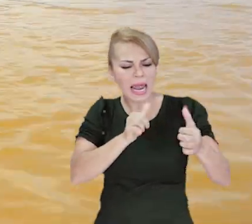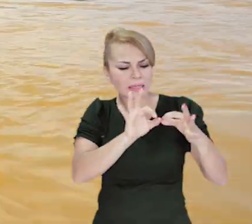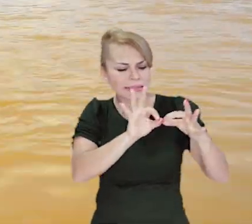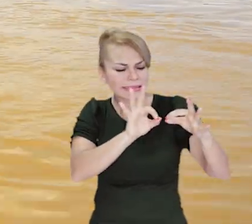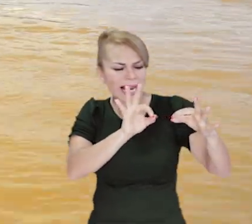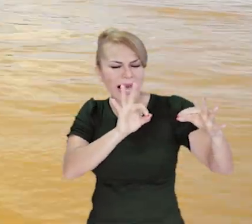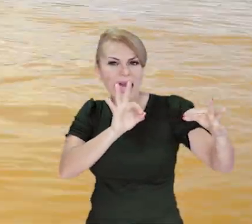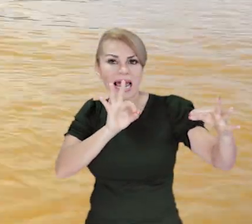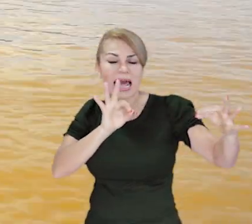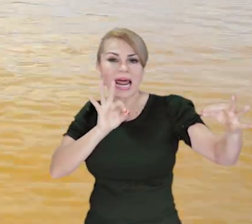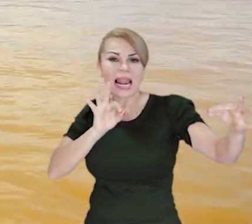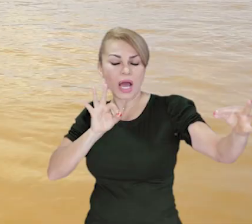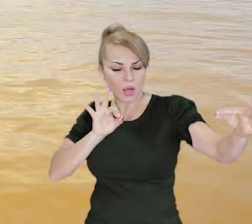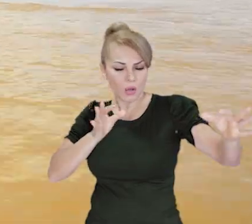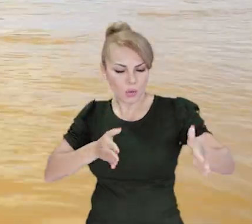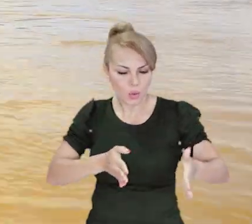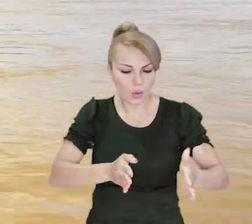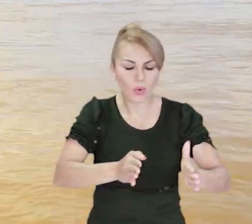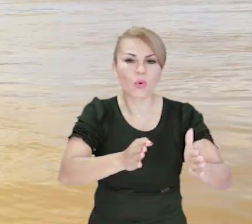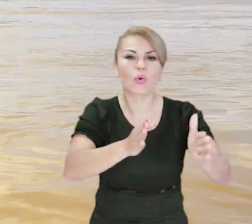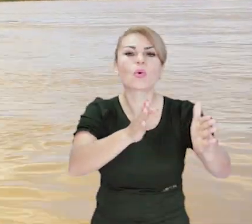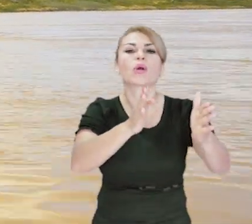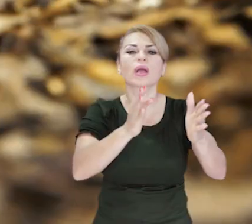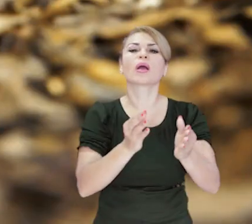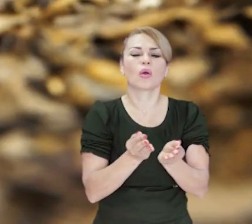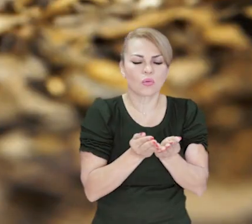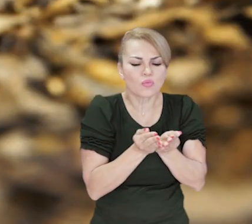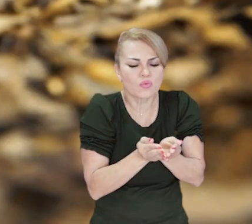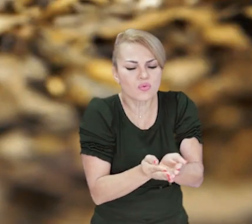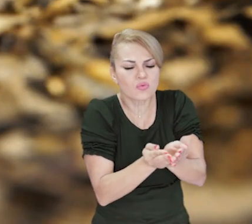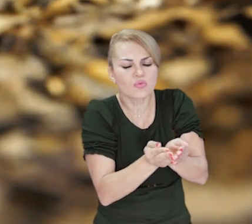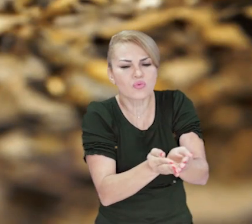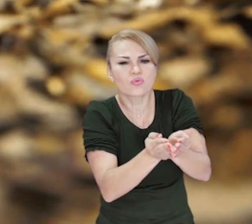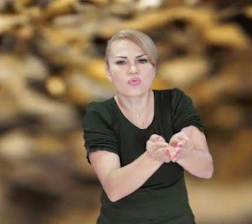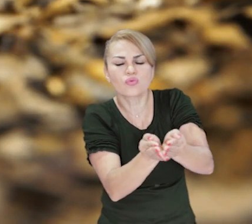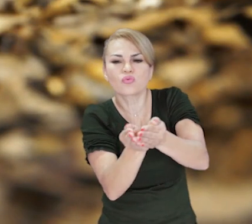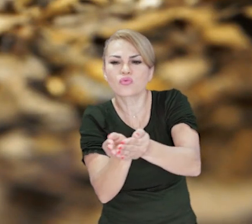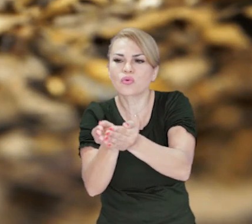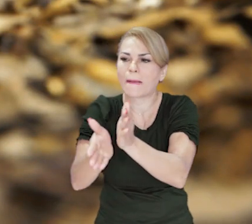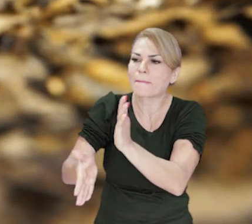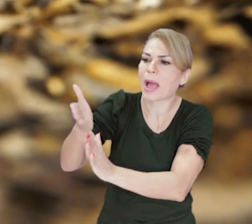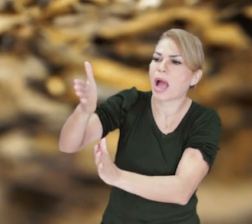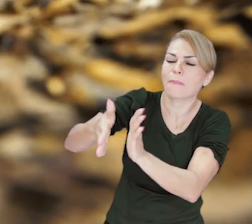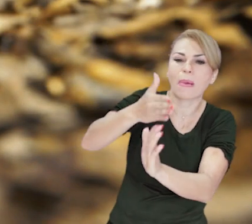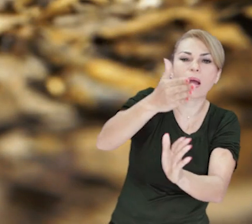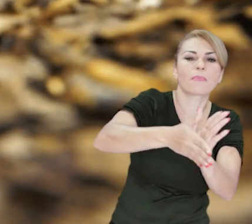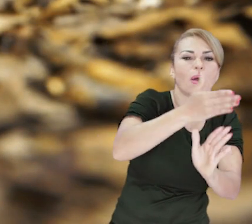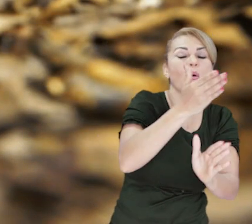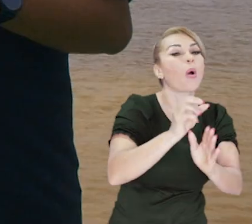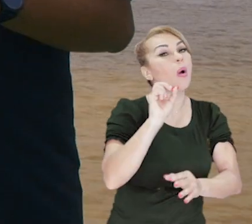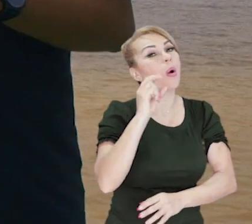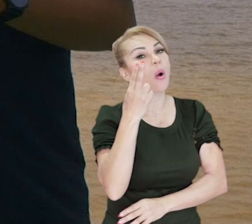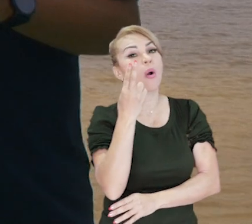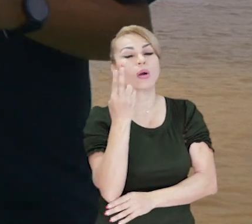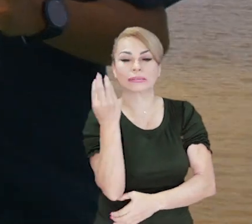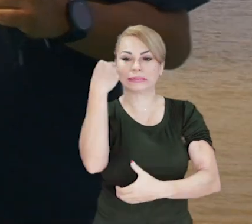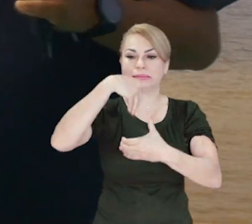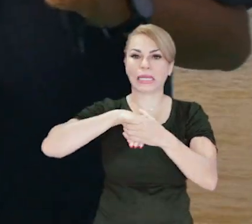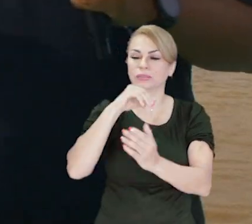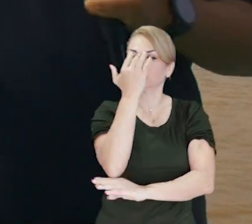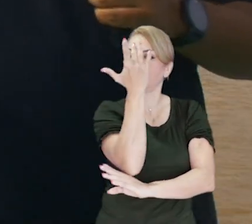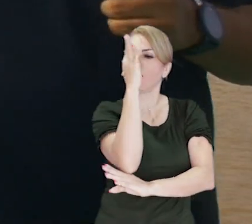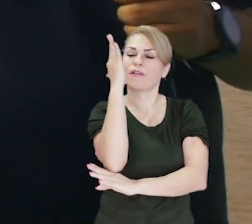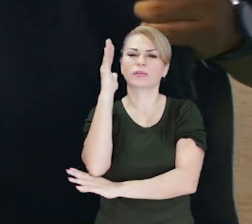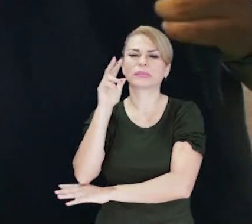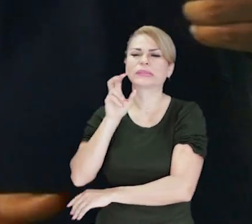as distâncias são medidas conforme o tempo de navegação ou caminhada pelas trilhas no meio da floresta. A sincronia entre